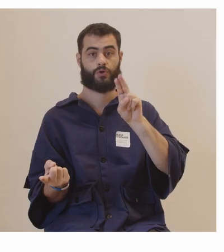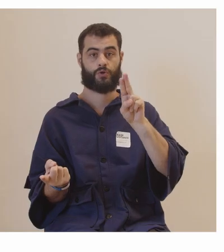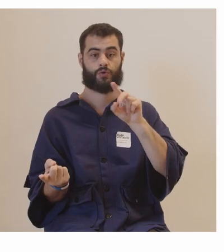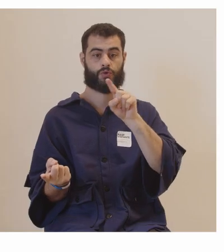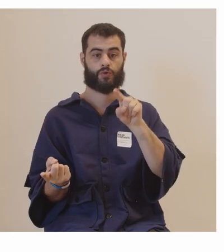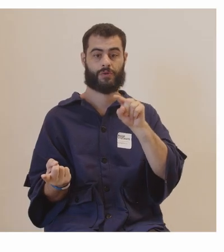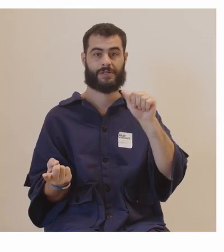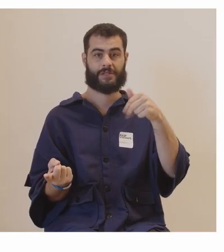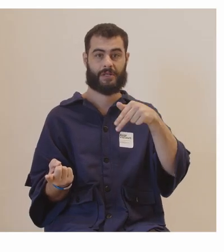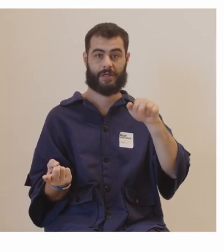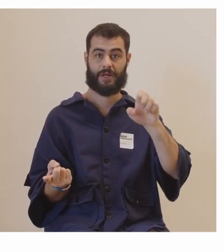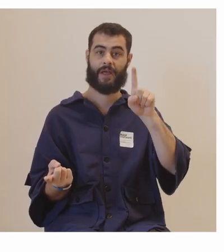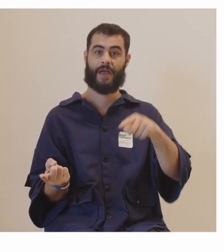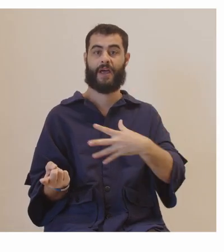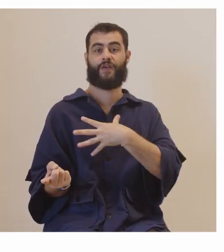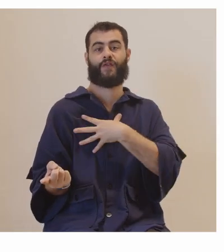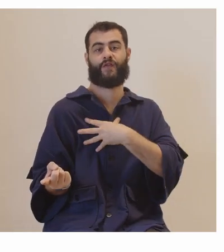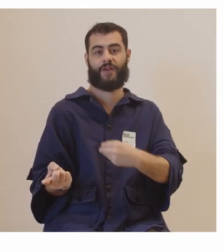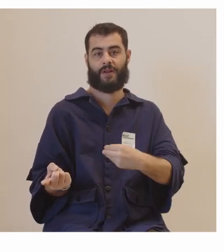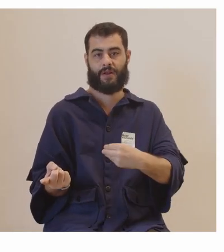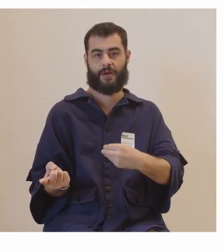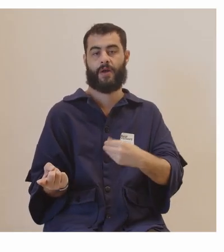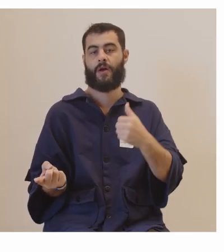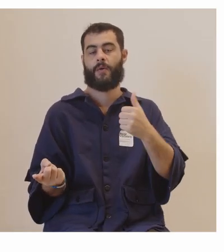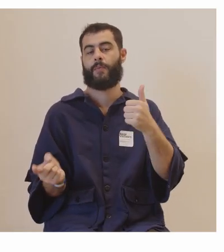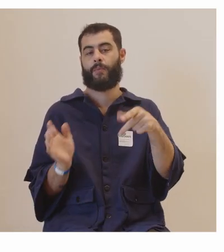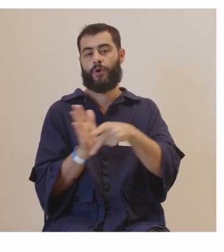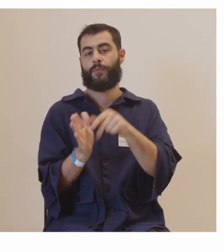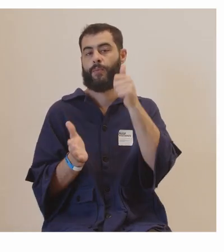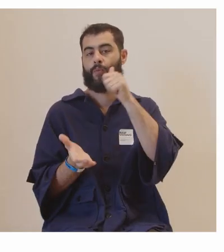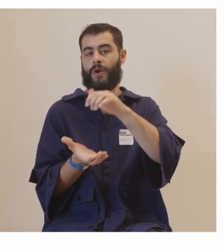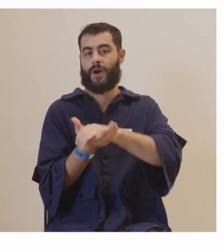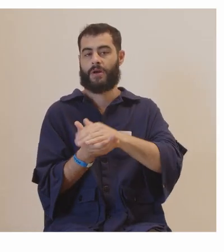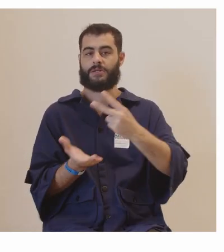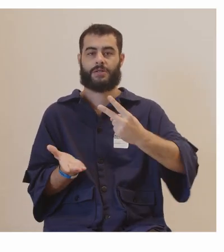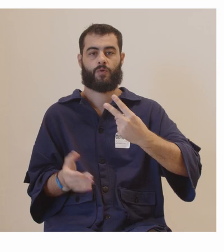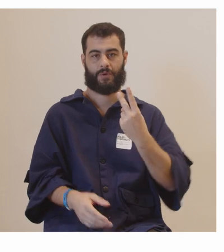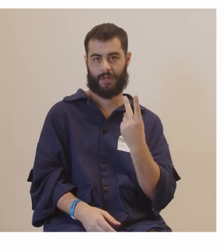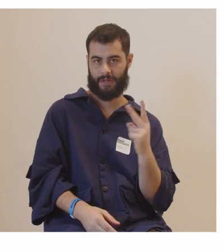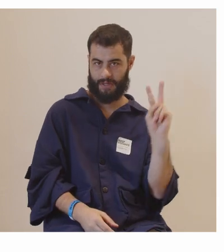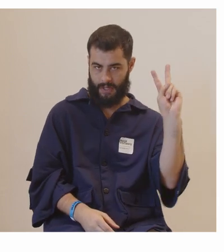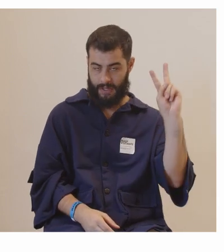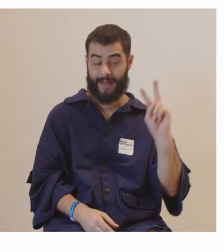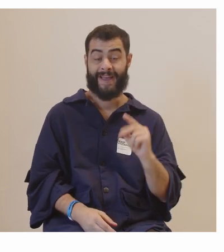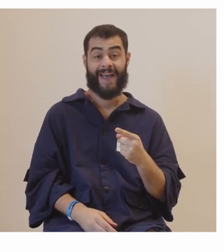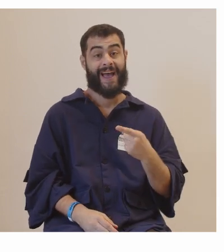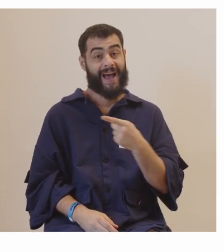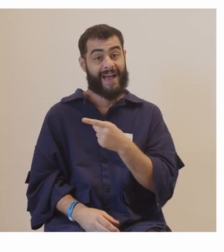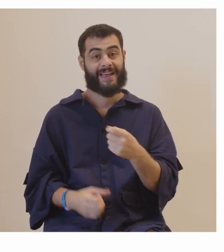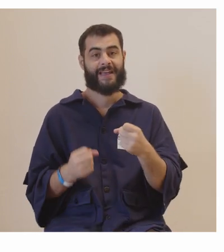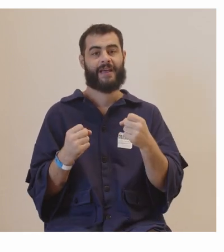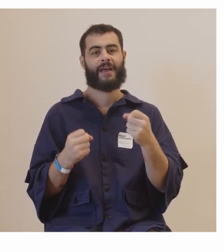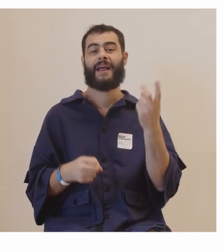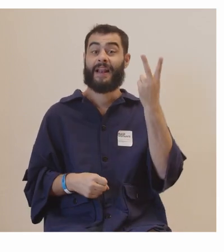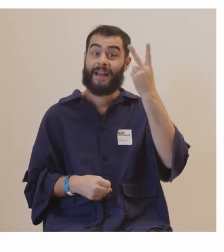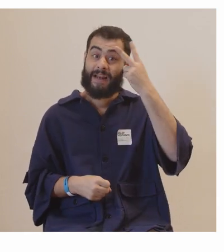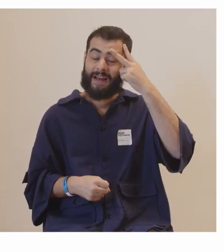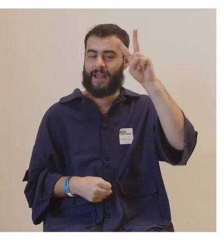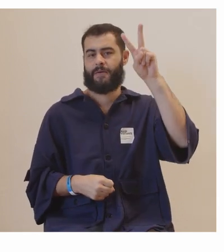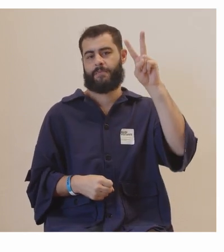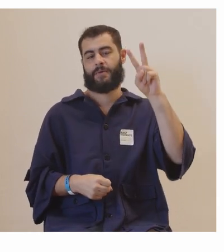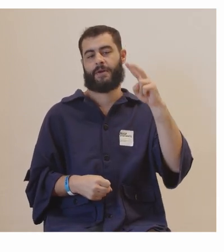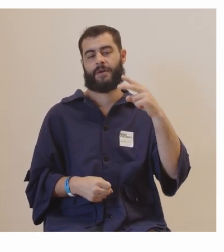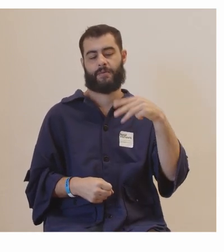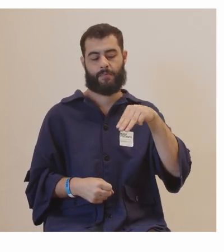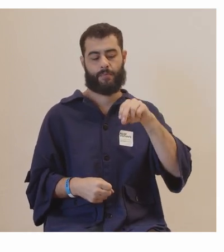era a filha mais velha da Alice Hochdet-Monet e vai ter uma importância muito grande, inclusive, na preservação da memória do Monet, da memória